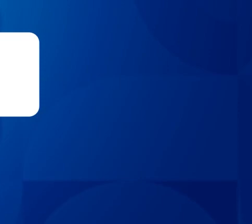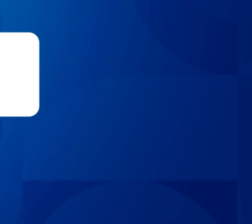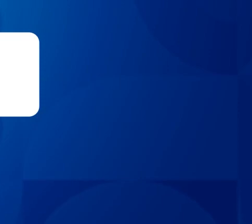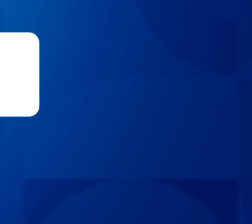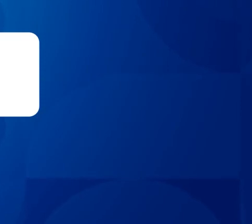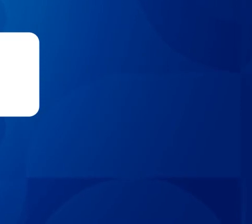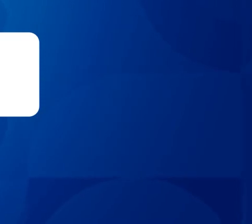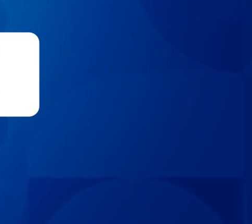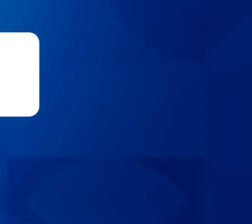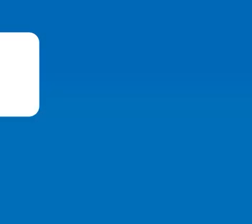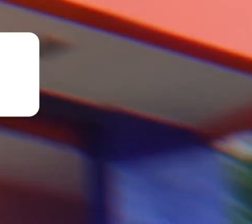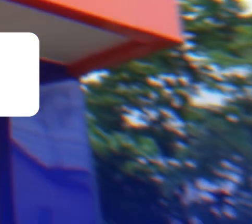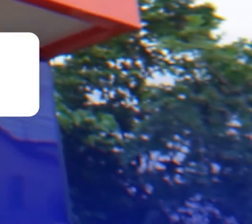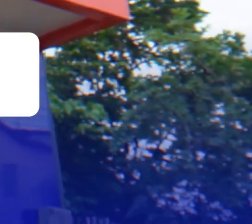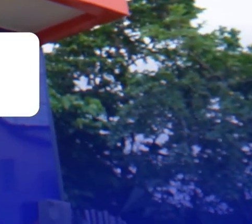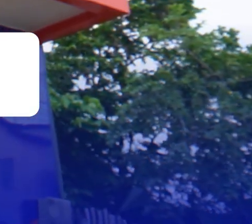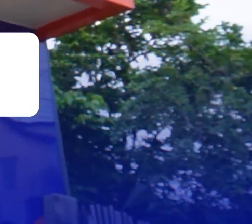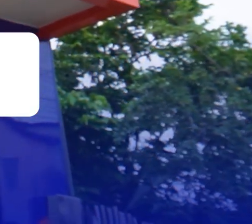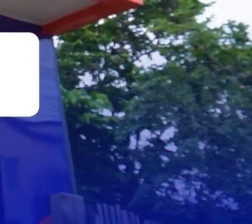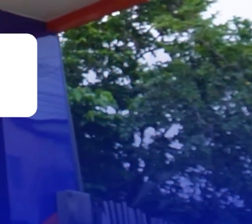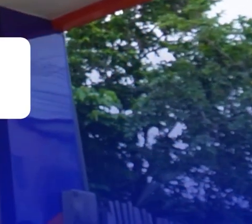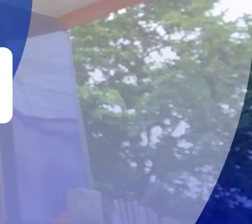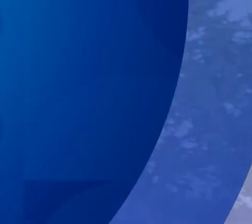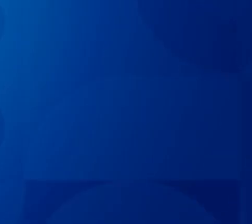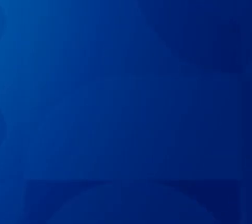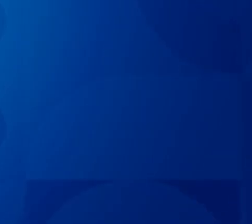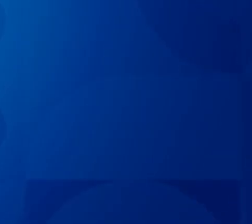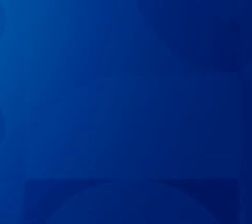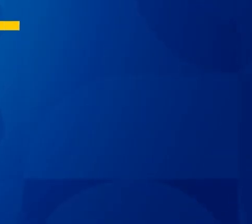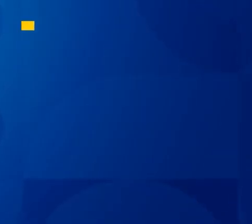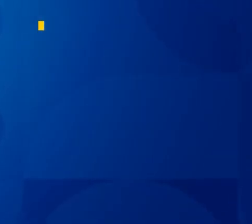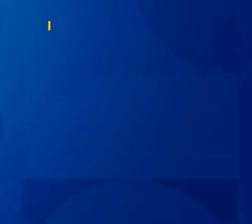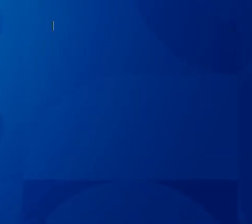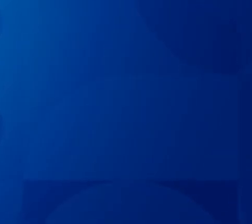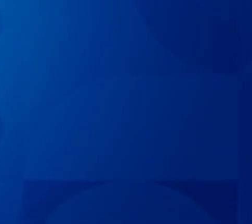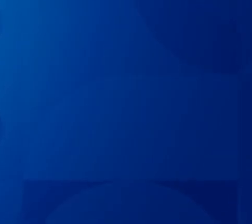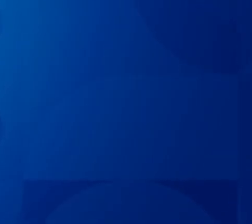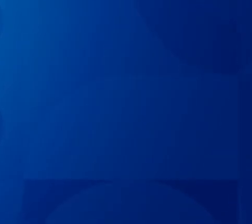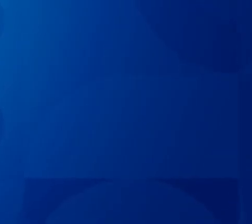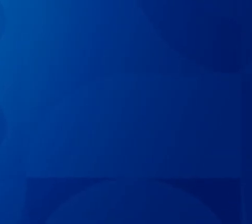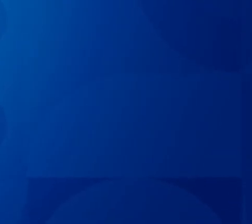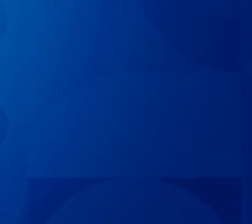assine hoje mesmo. Sol Provedor de Internet, a sua melhor conexão.